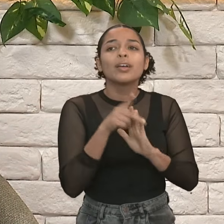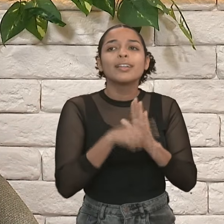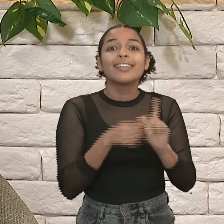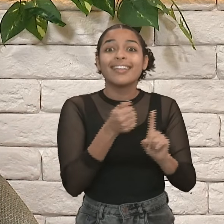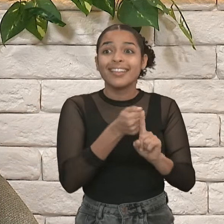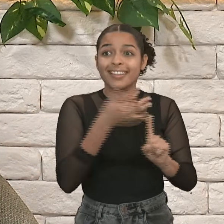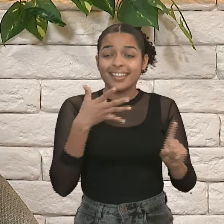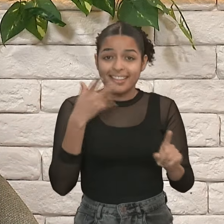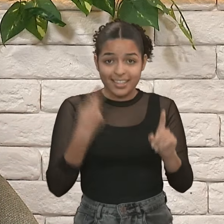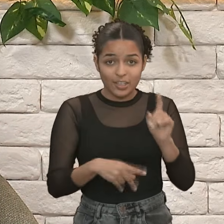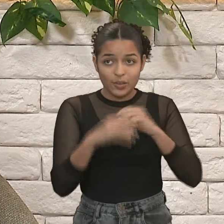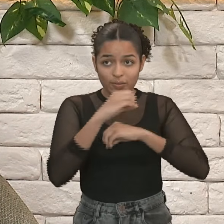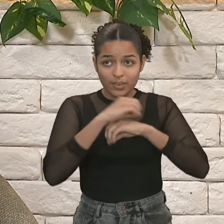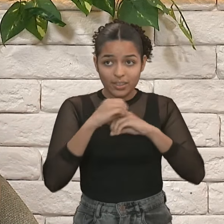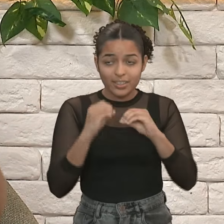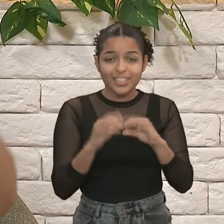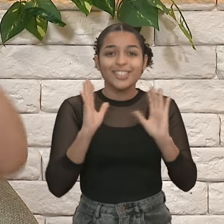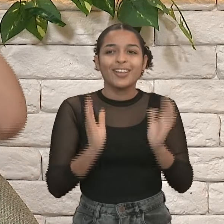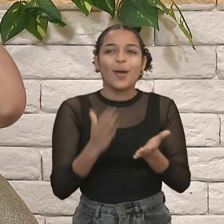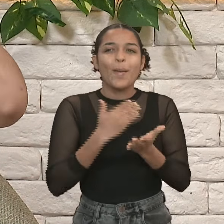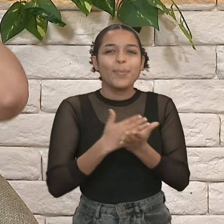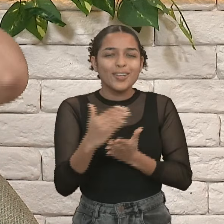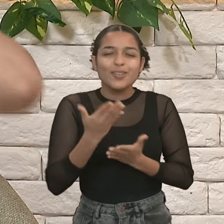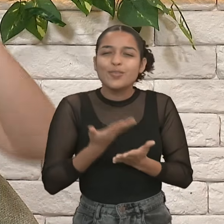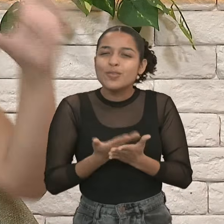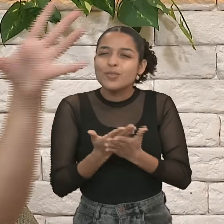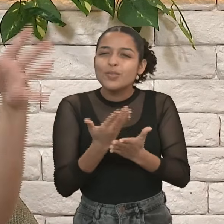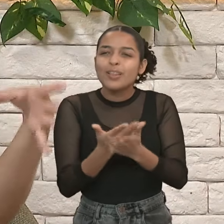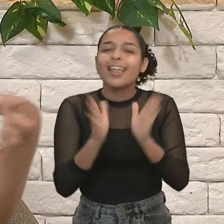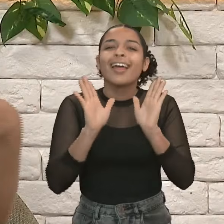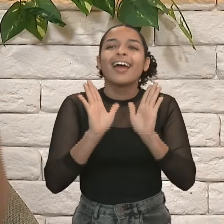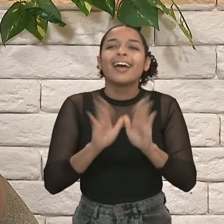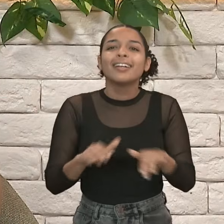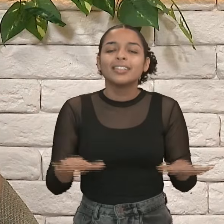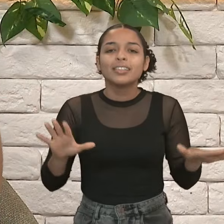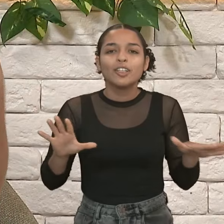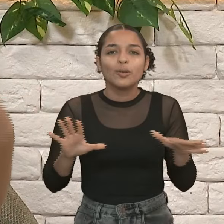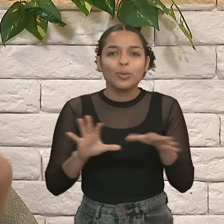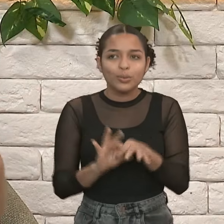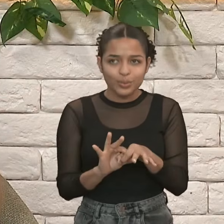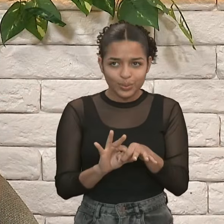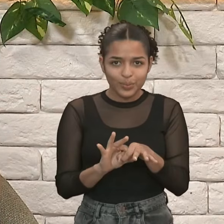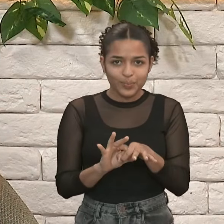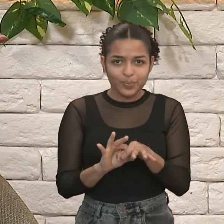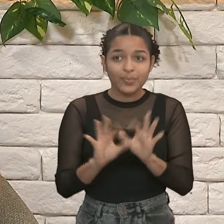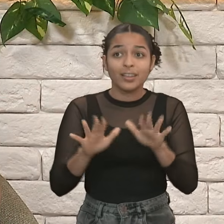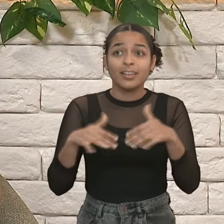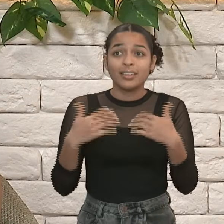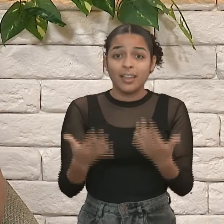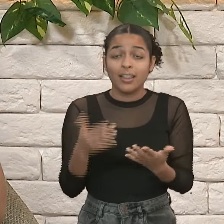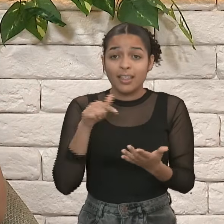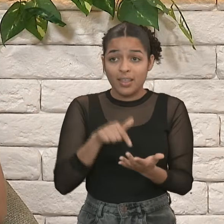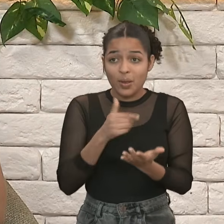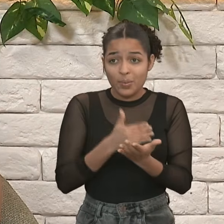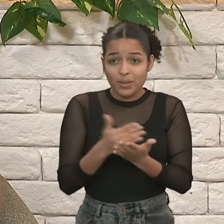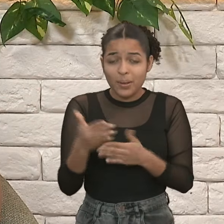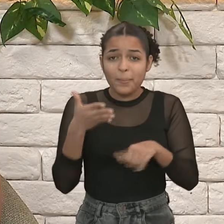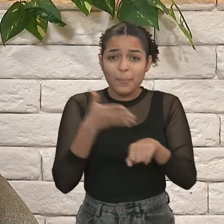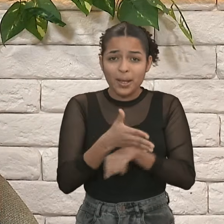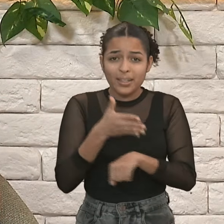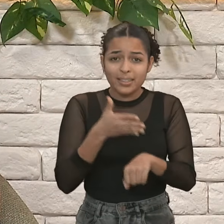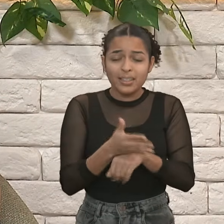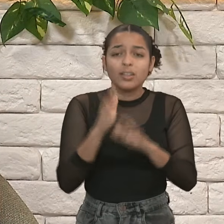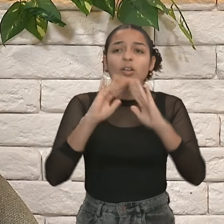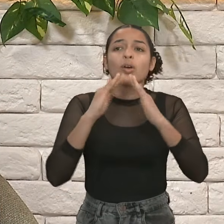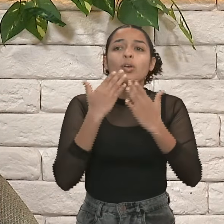da UFG, né, que é o Crianças Conectadas, e a gente sempre começa por aí quando a gente vai nas escolas ou quando a gente é convidado para